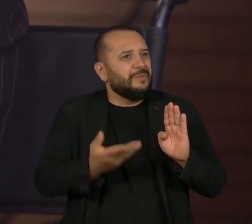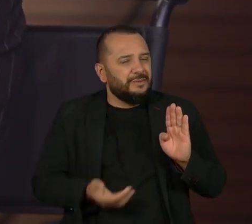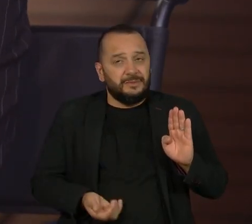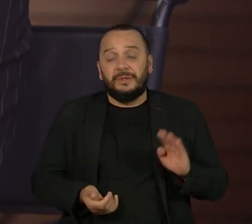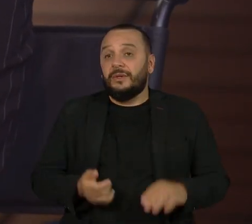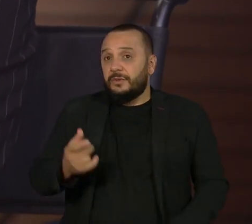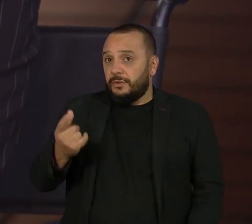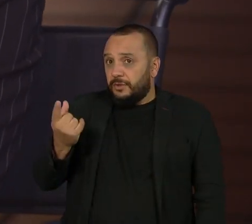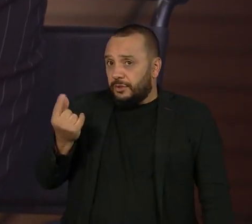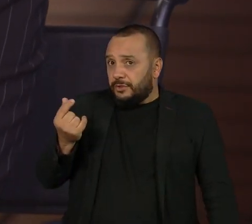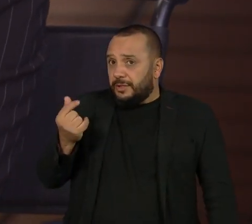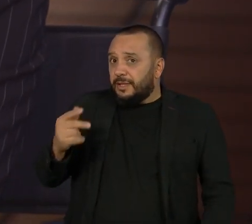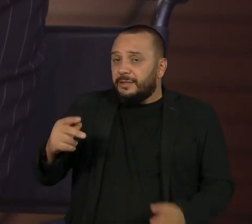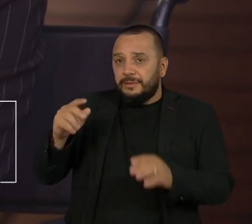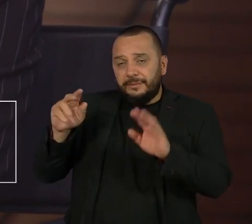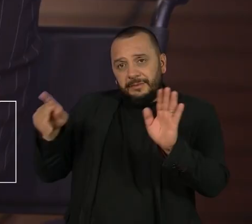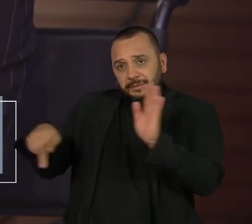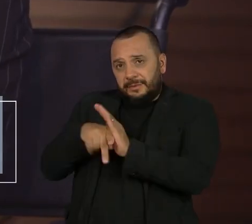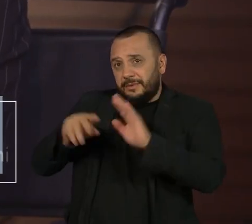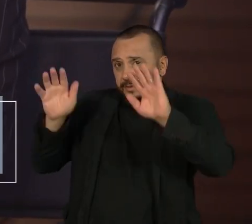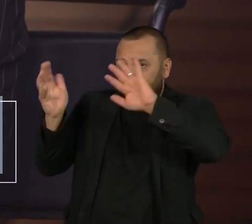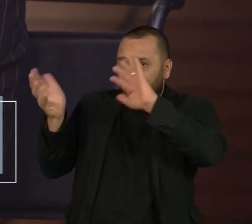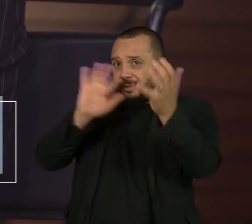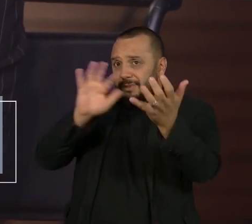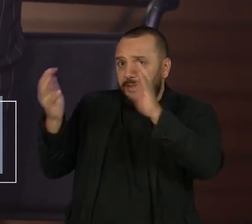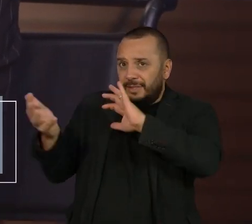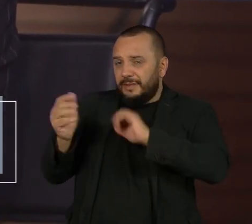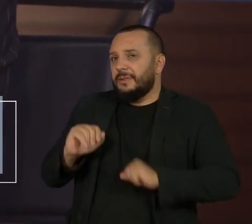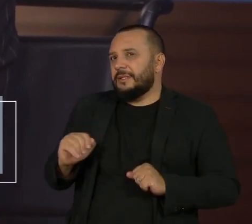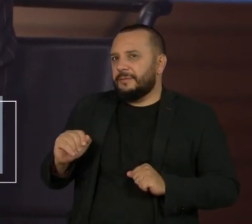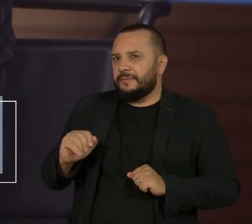dinheiro carimbado para a questão climática, ele não vem